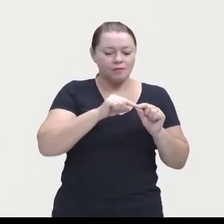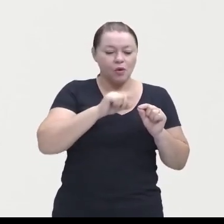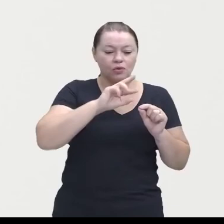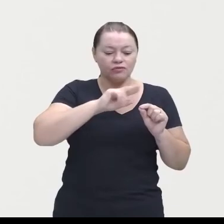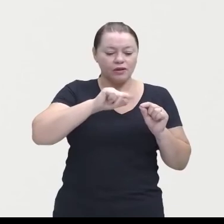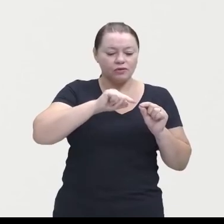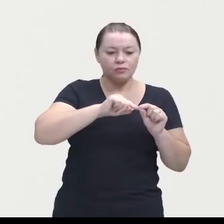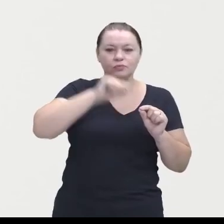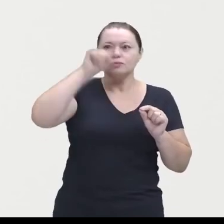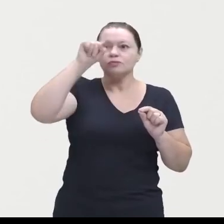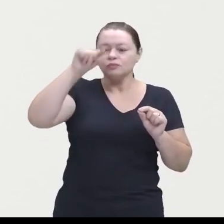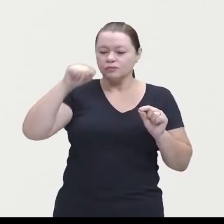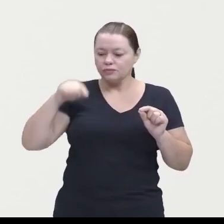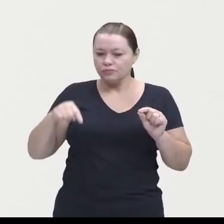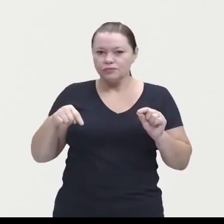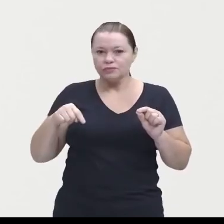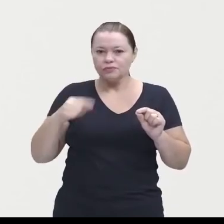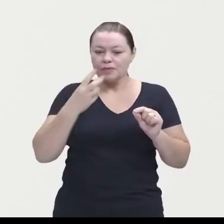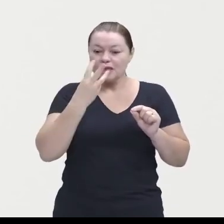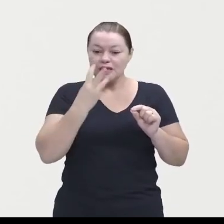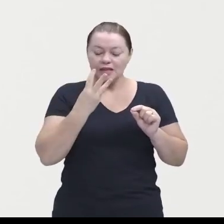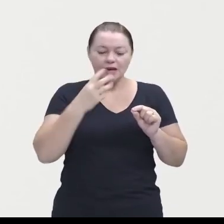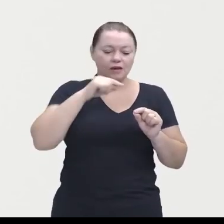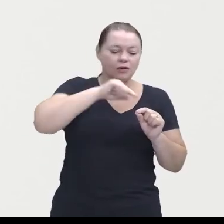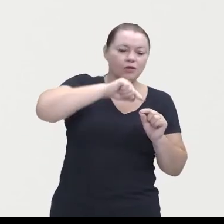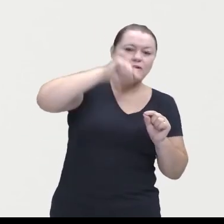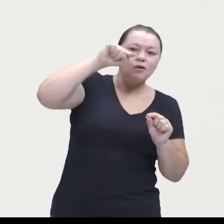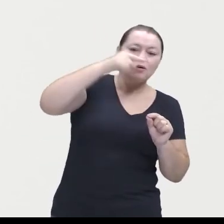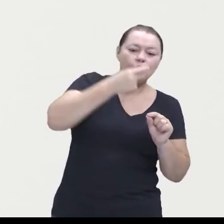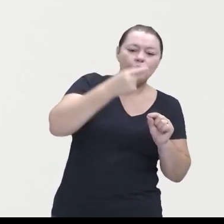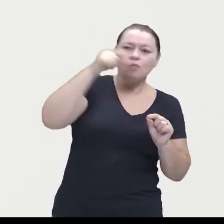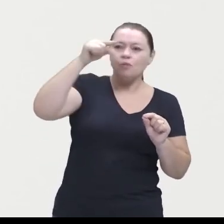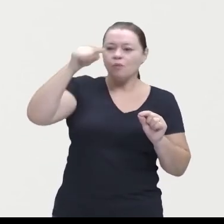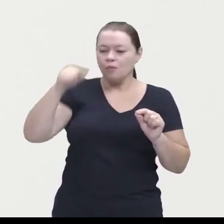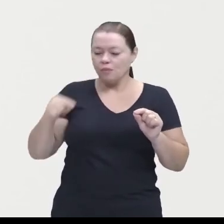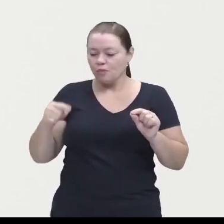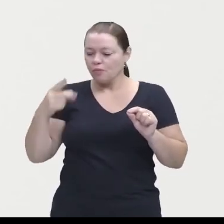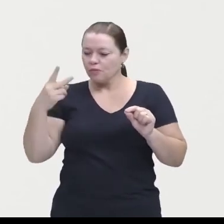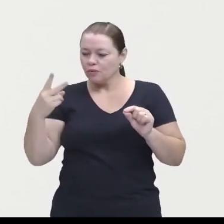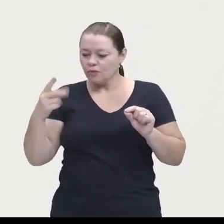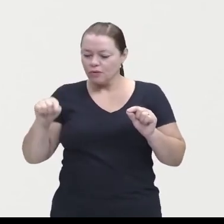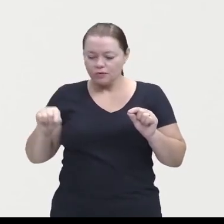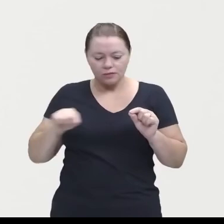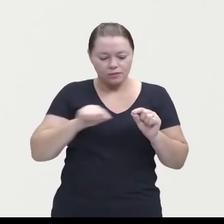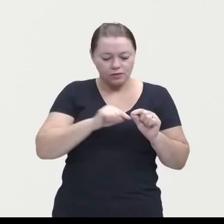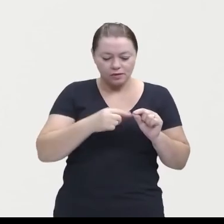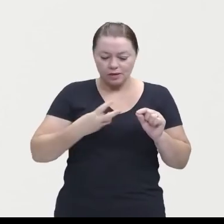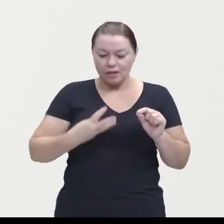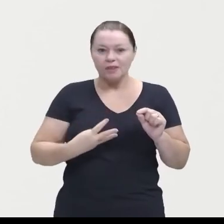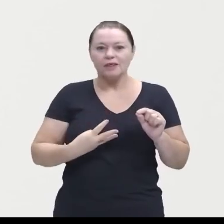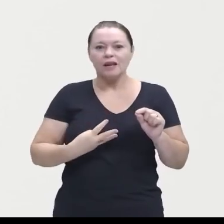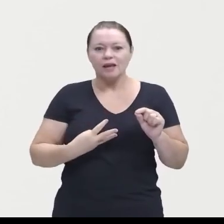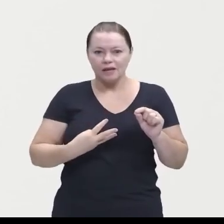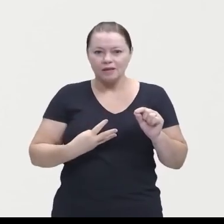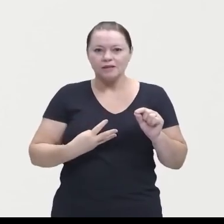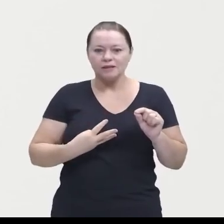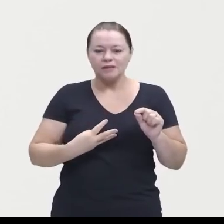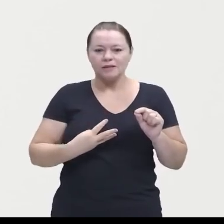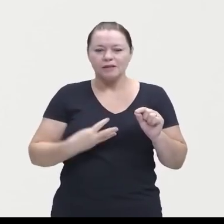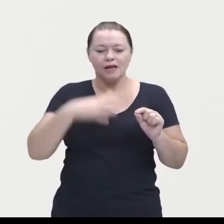três lados. O triângulo é uma figura